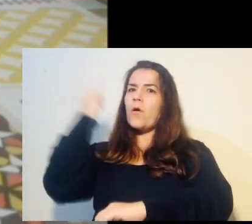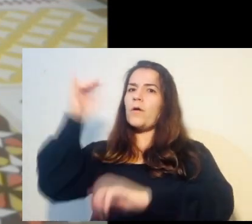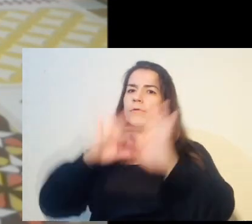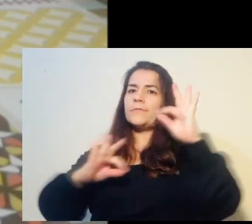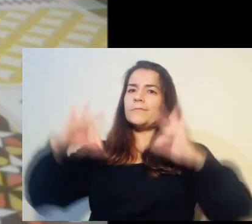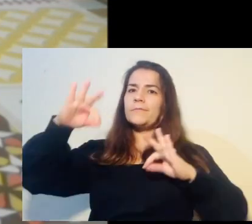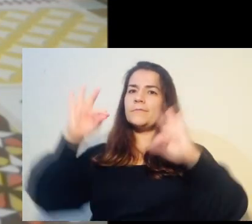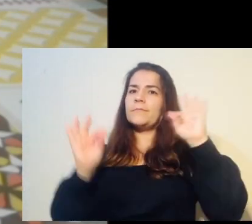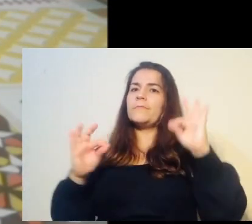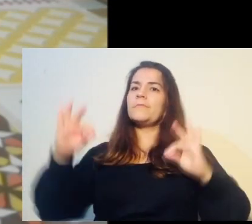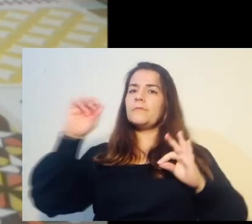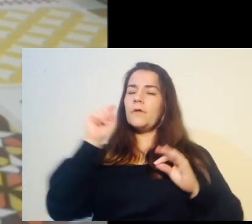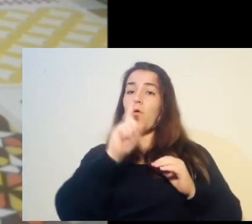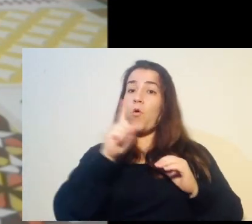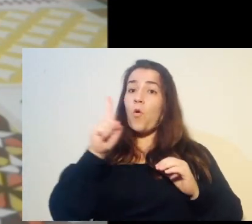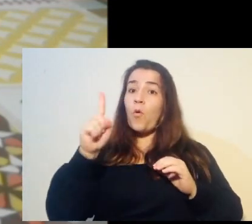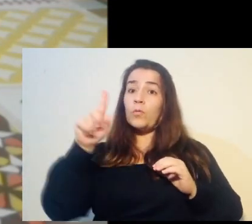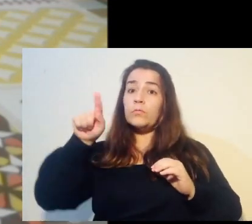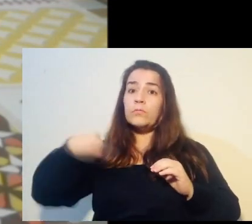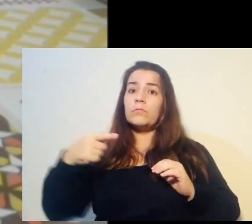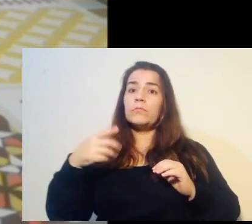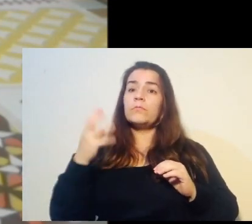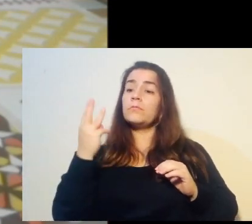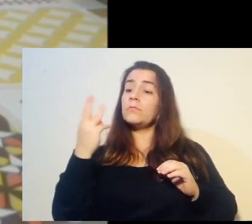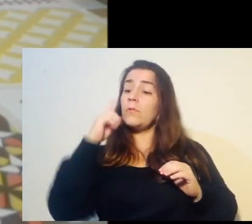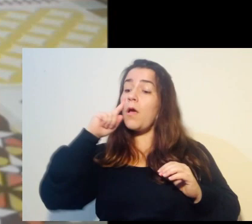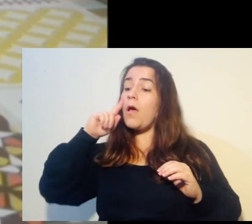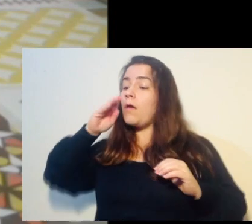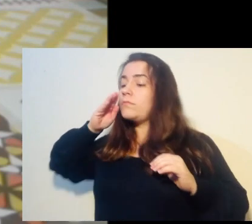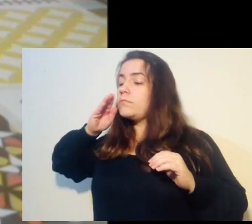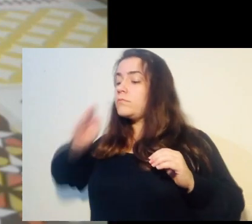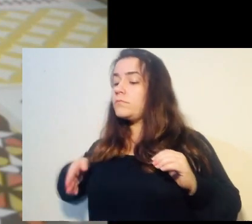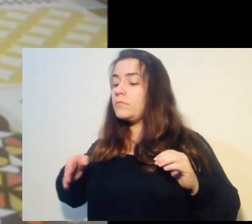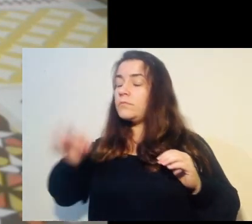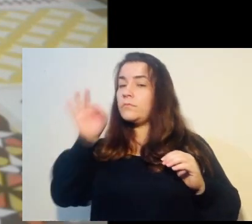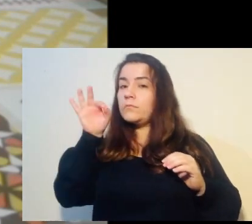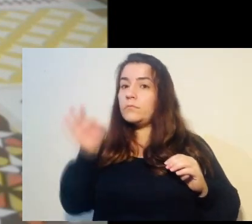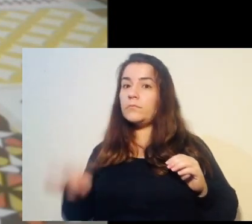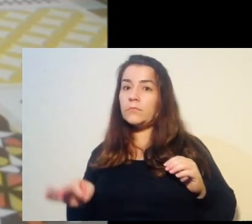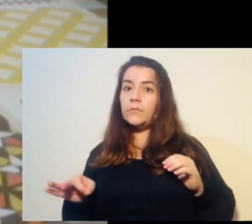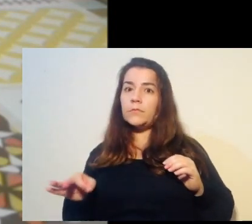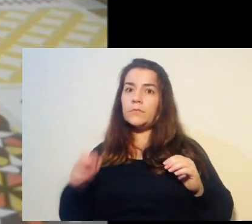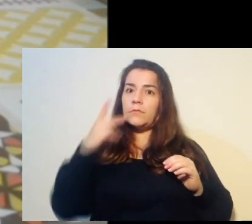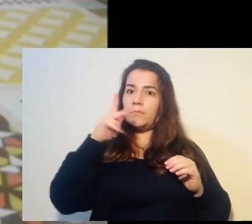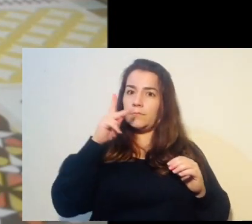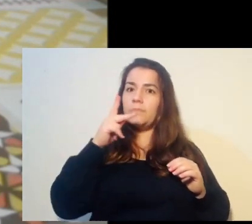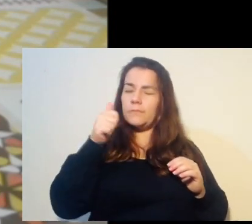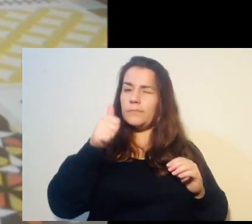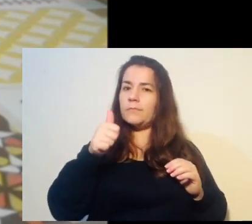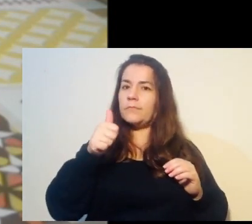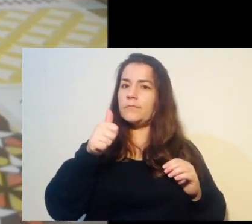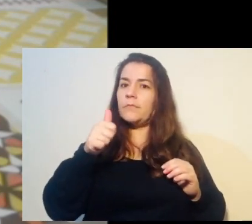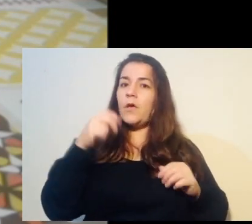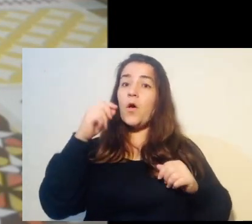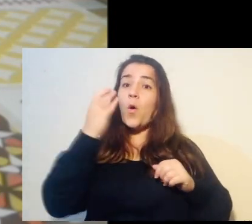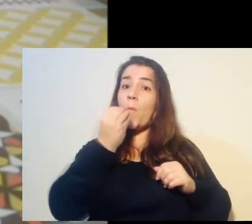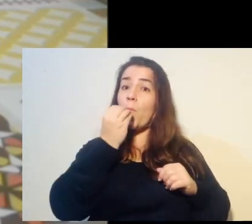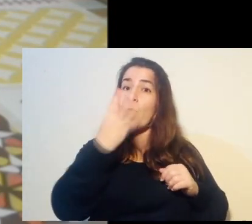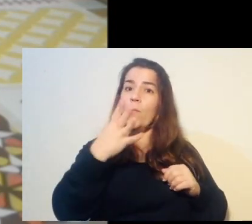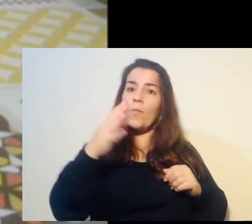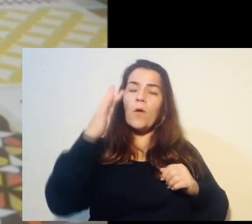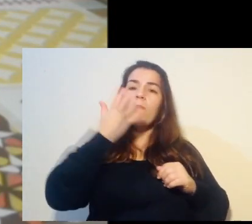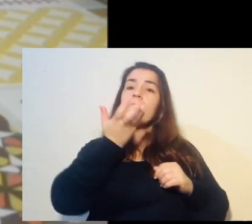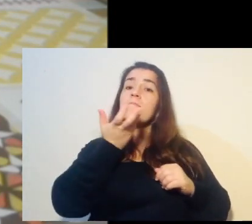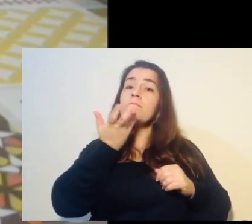material. Onde está o 11,3, marca, calcula certinho, né? É um